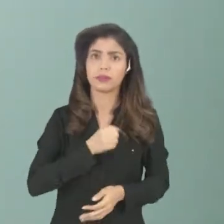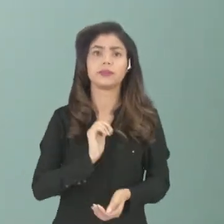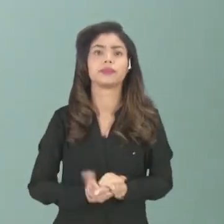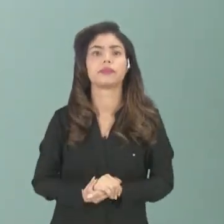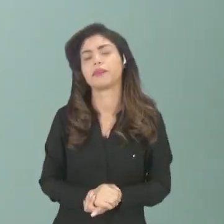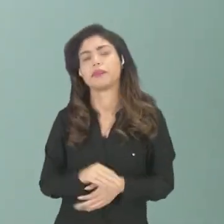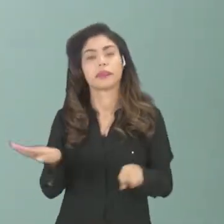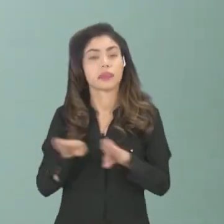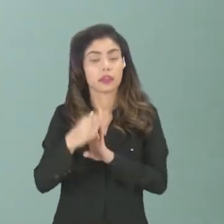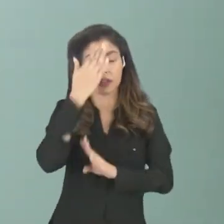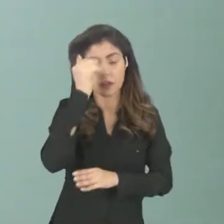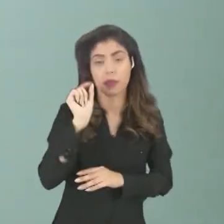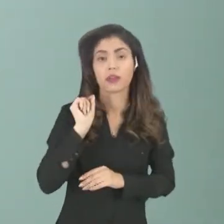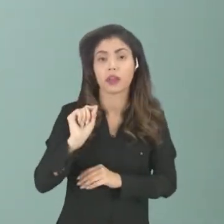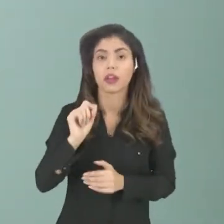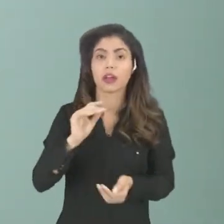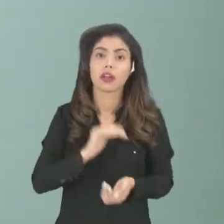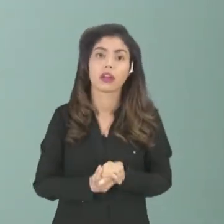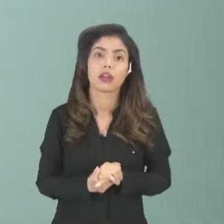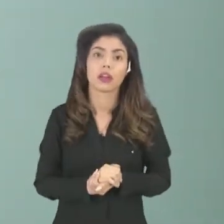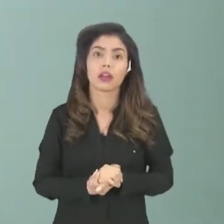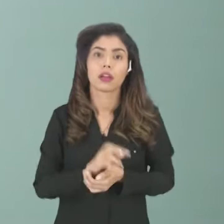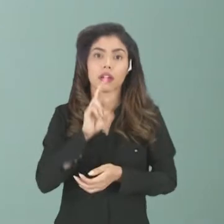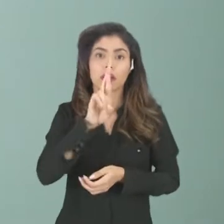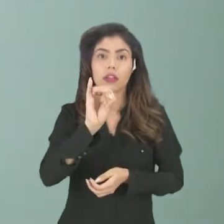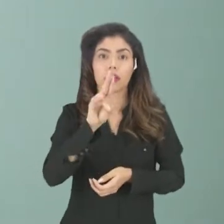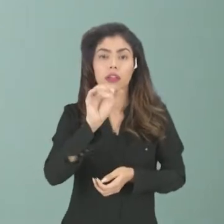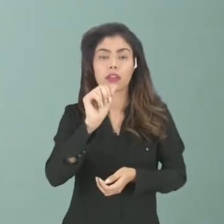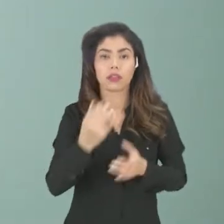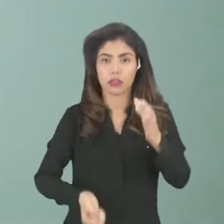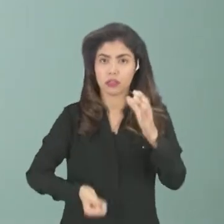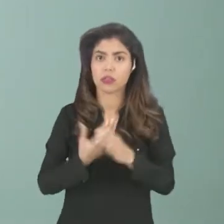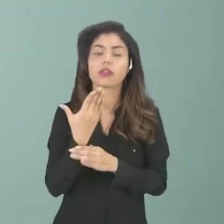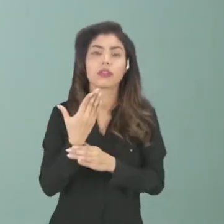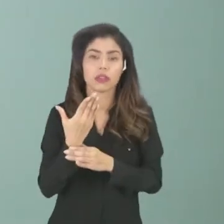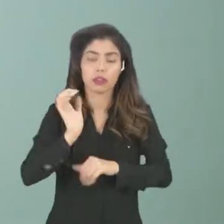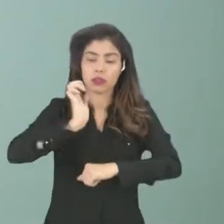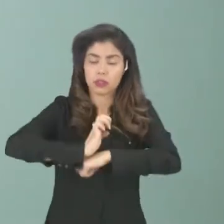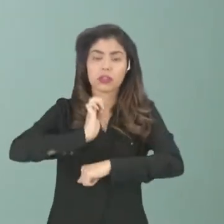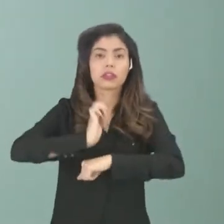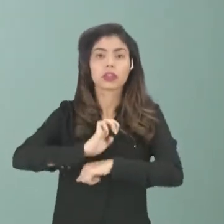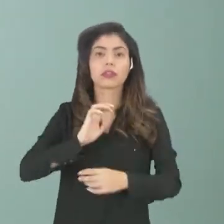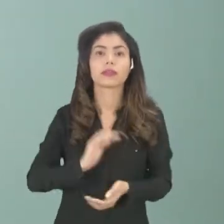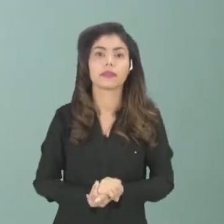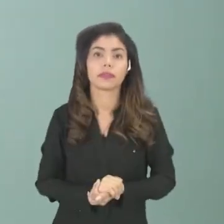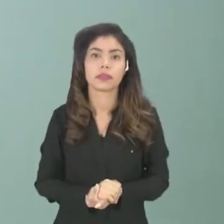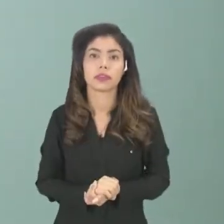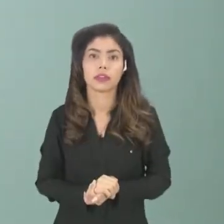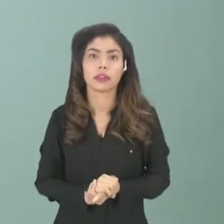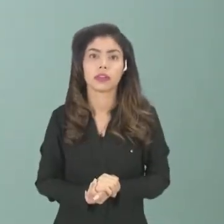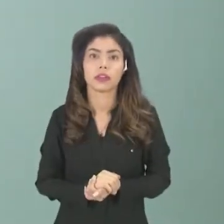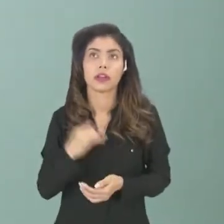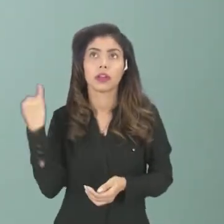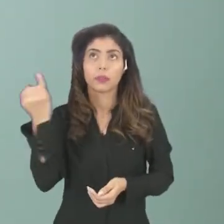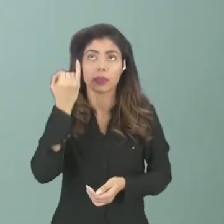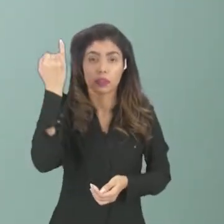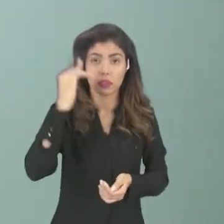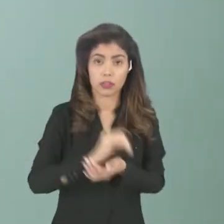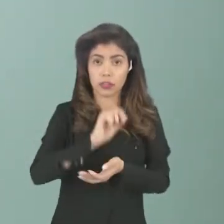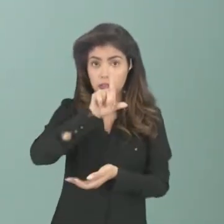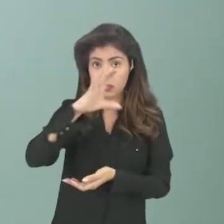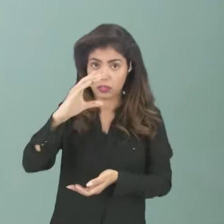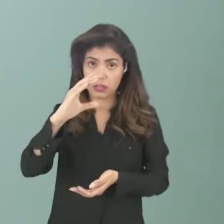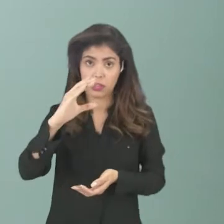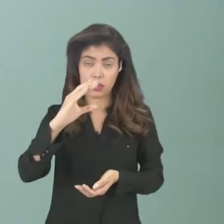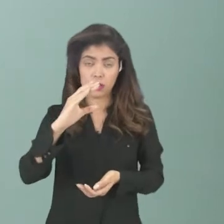E o que a gente tem que saber de Rousseau é que, para Rousseau, a origem do Estado, o Estado é um instrumento de classe, ele vem